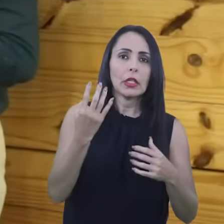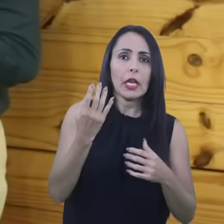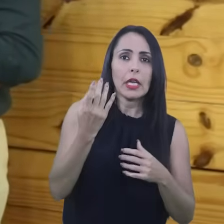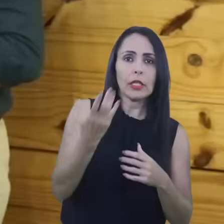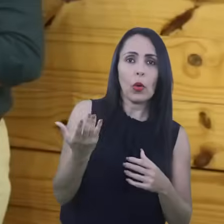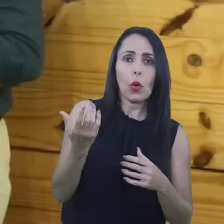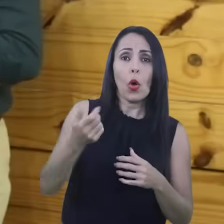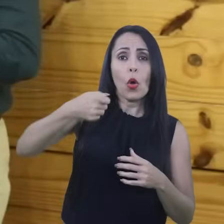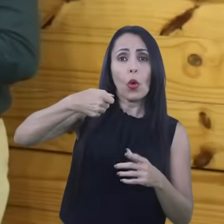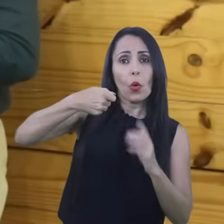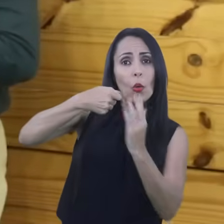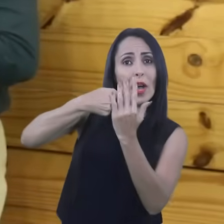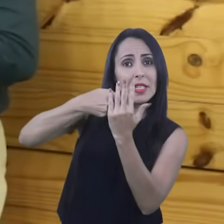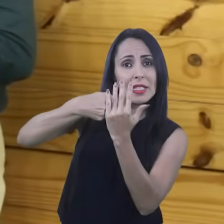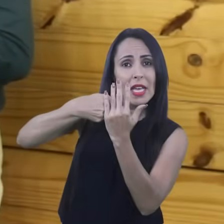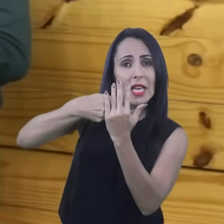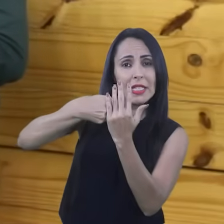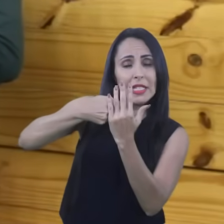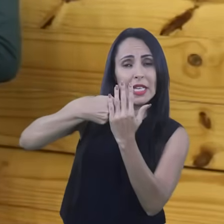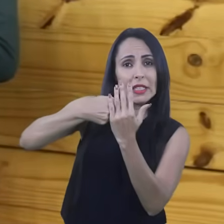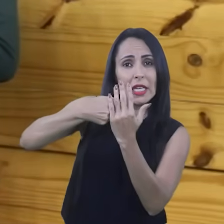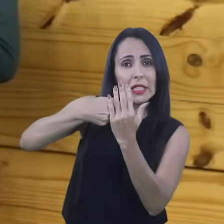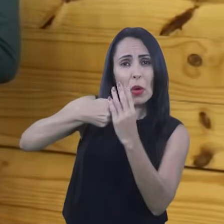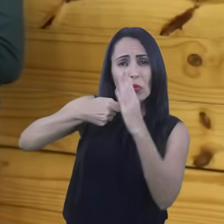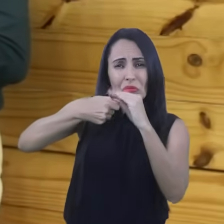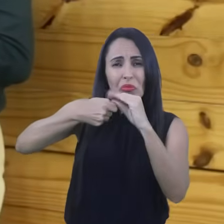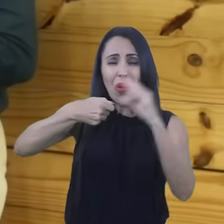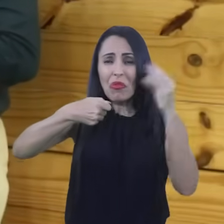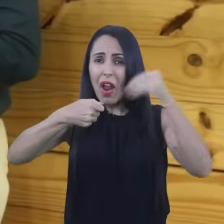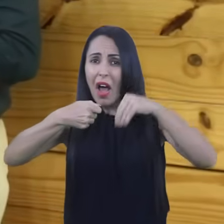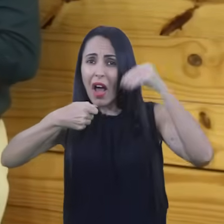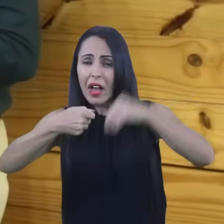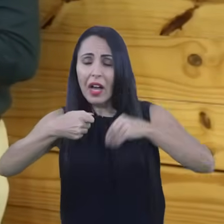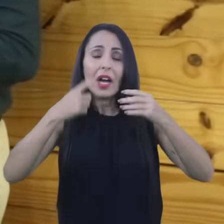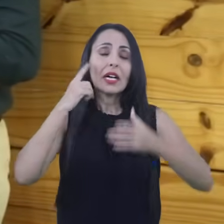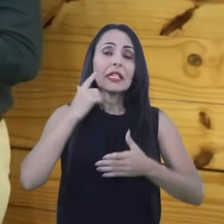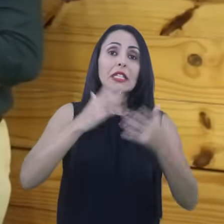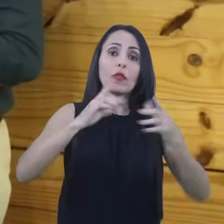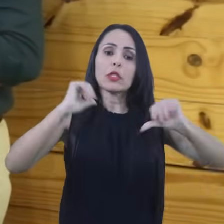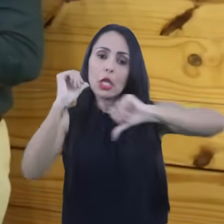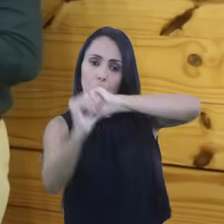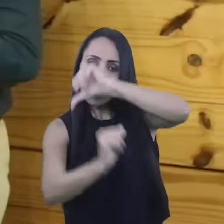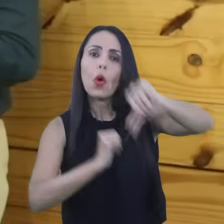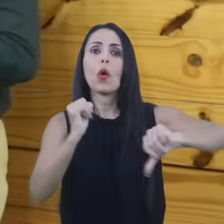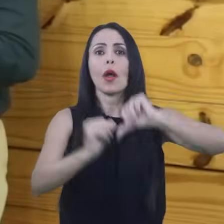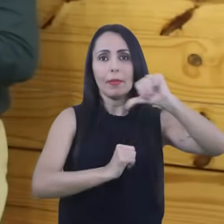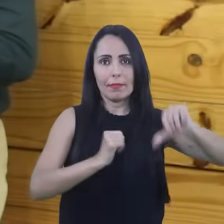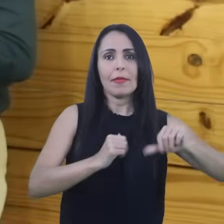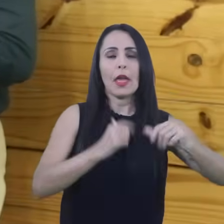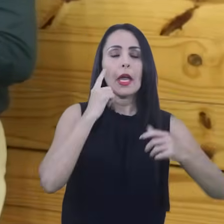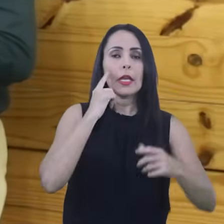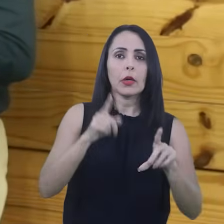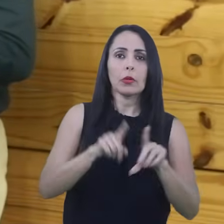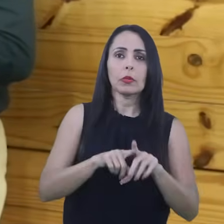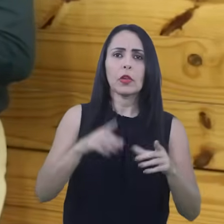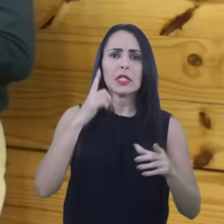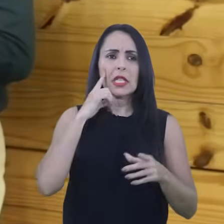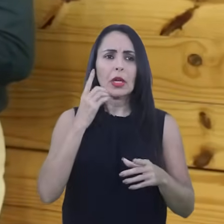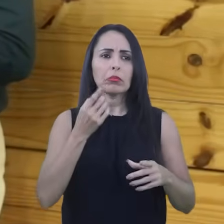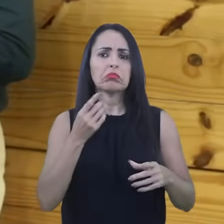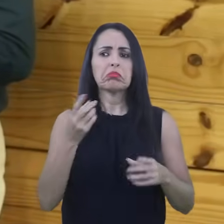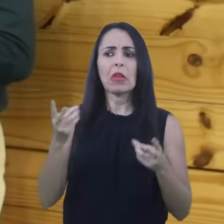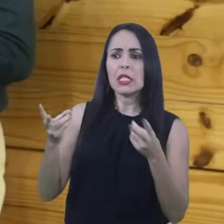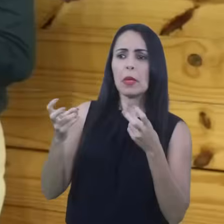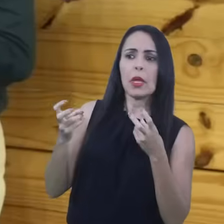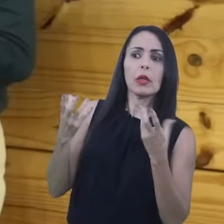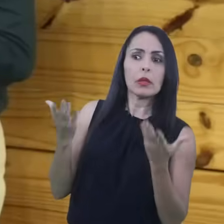desse período, troque assim que você perceber, né, que essas cerdas já não estão mais com aquela configuração, né, original como ela veio,